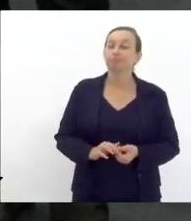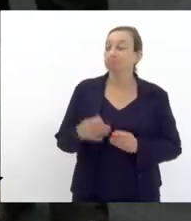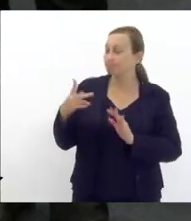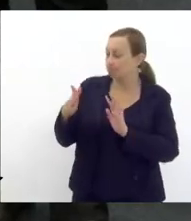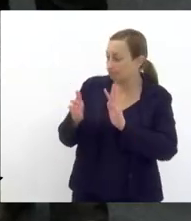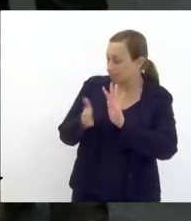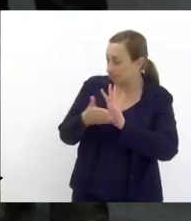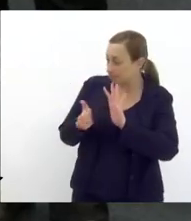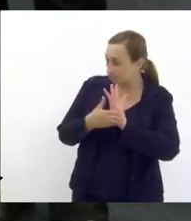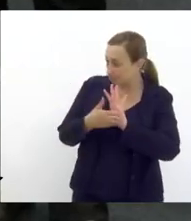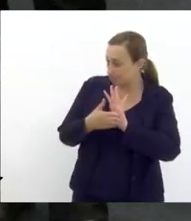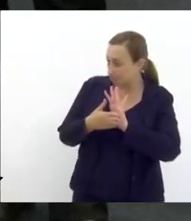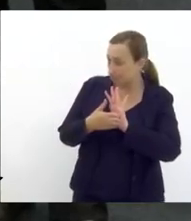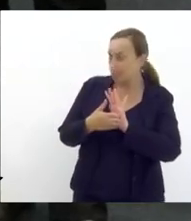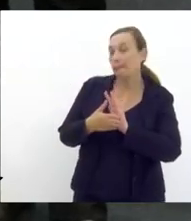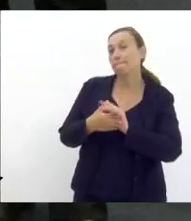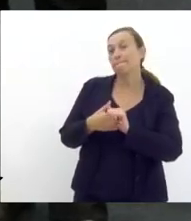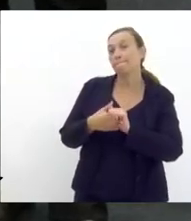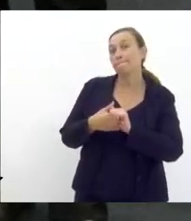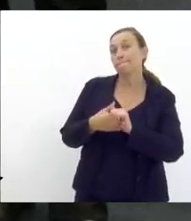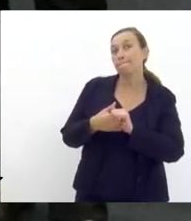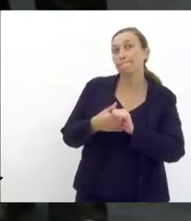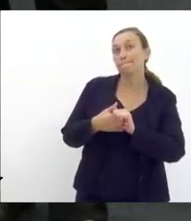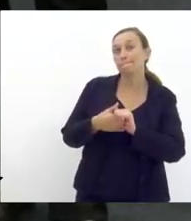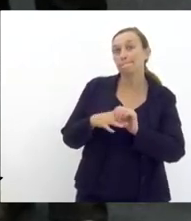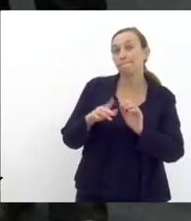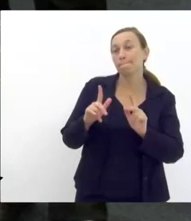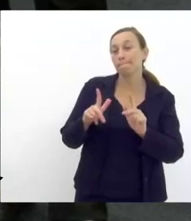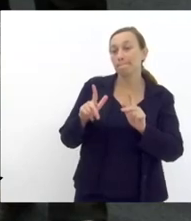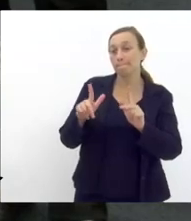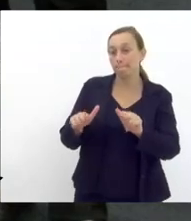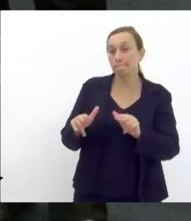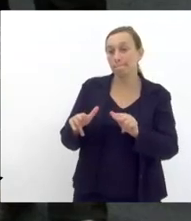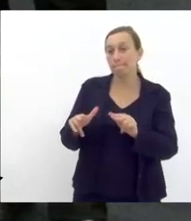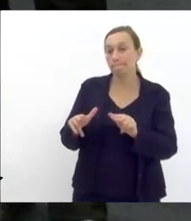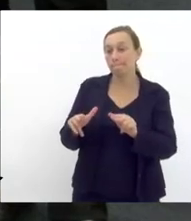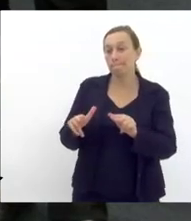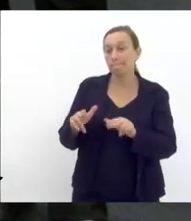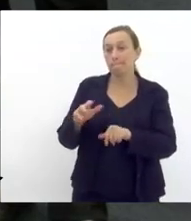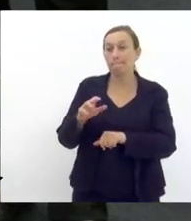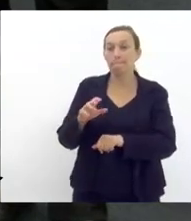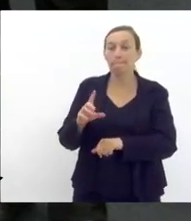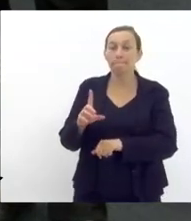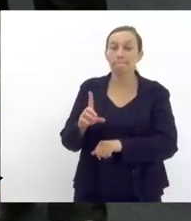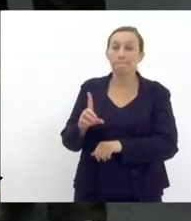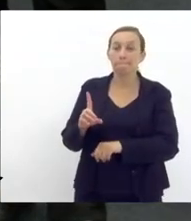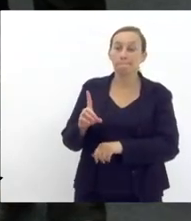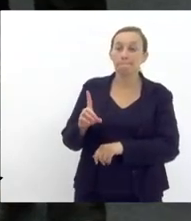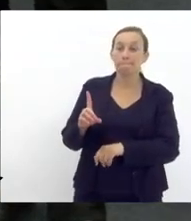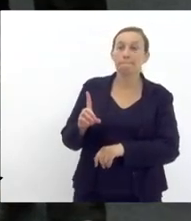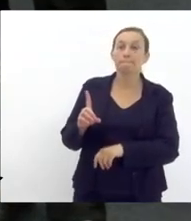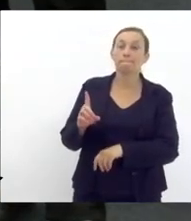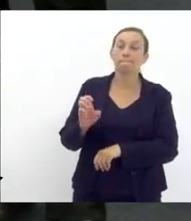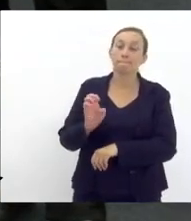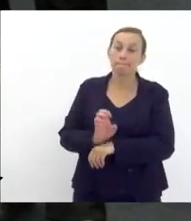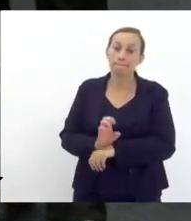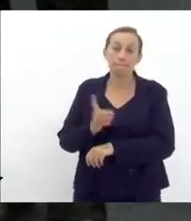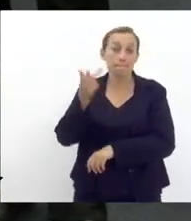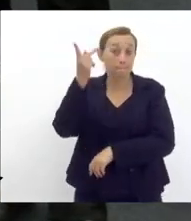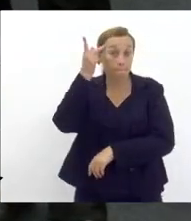proposta não pudesse ser similar ao do Estado de São Paulo